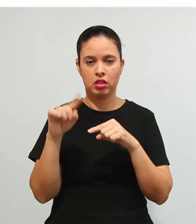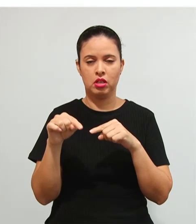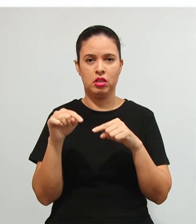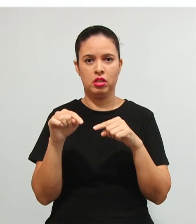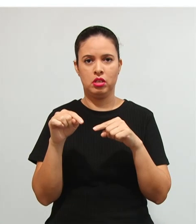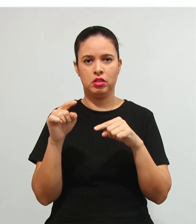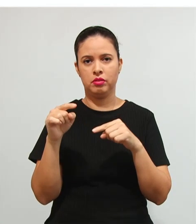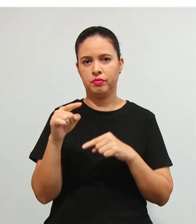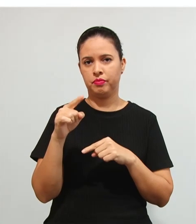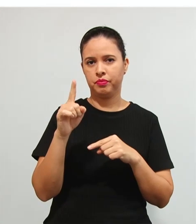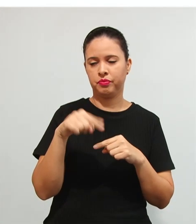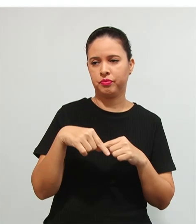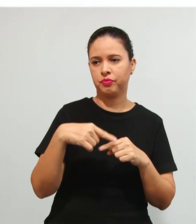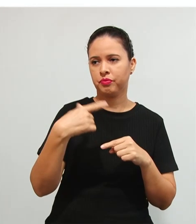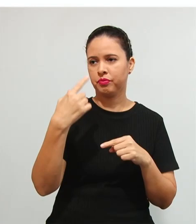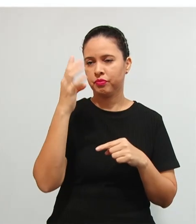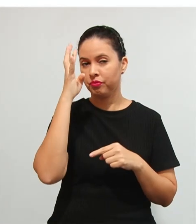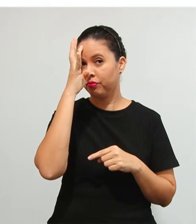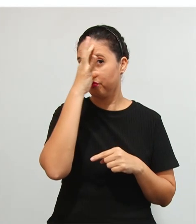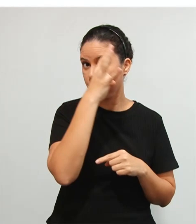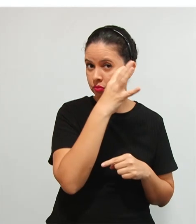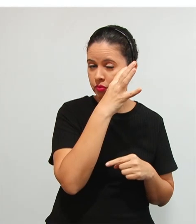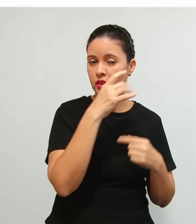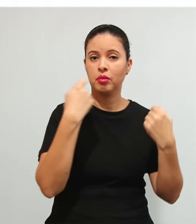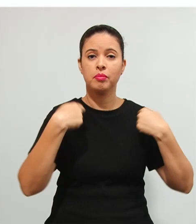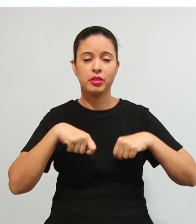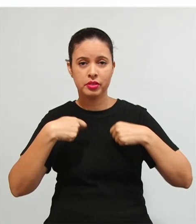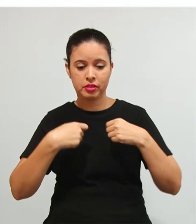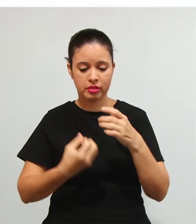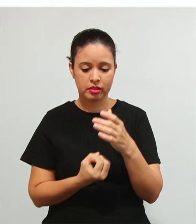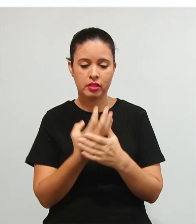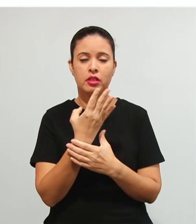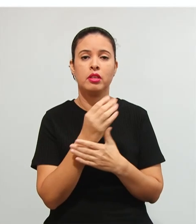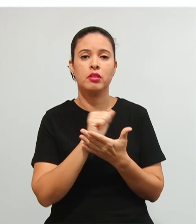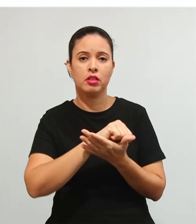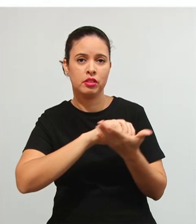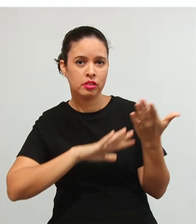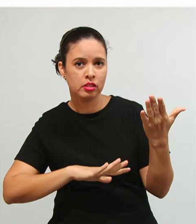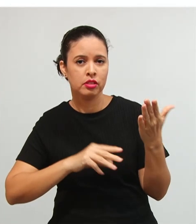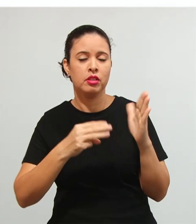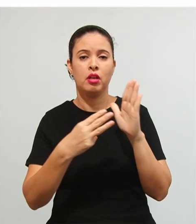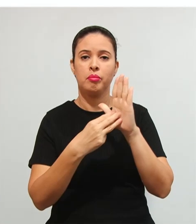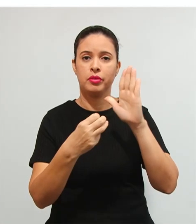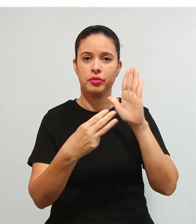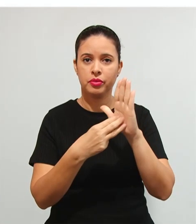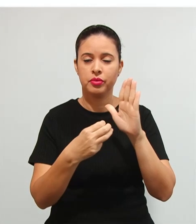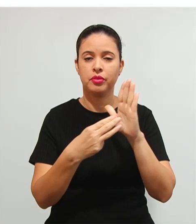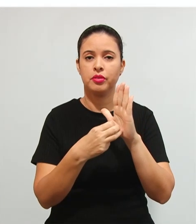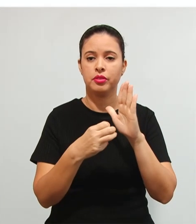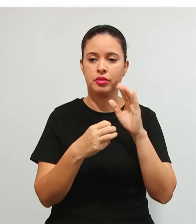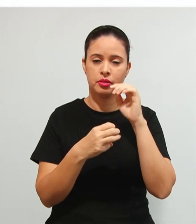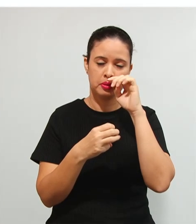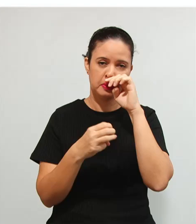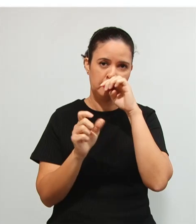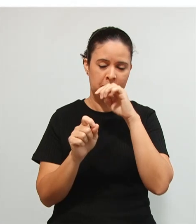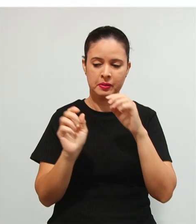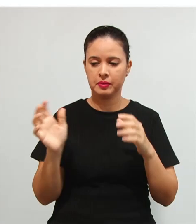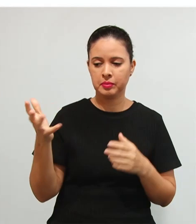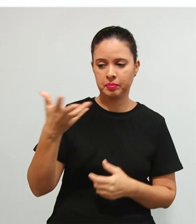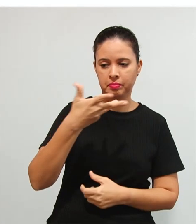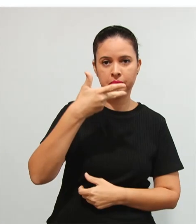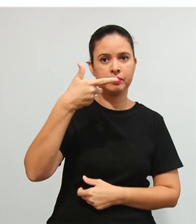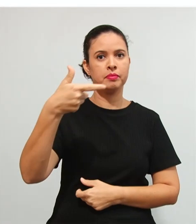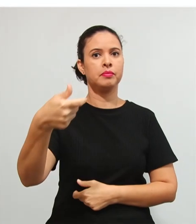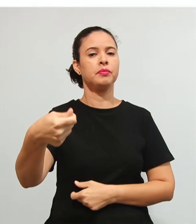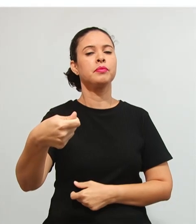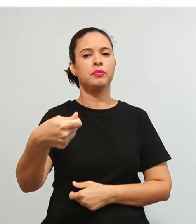eu tenho que criar uma atividade, uma metodologia para que aquilo não chame tanta atenção, e sim a